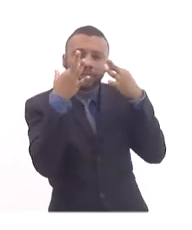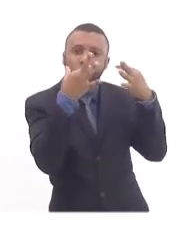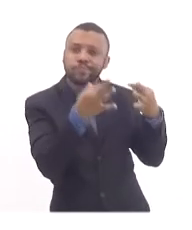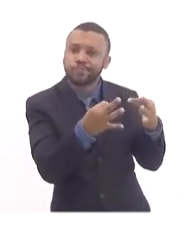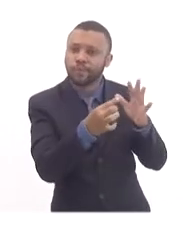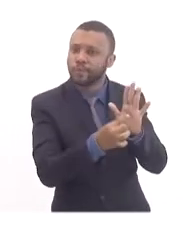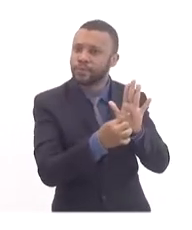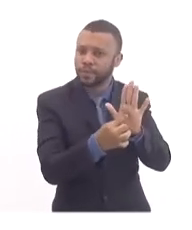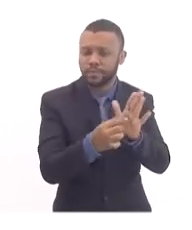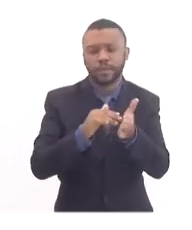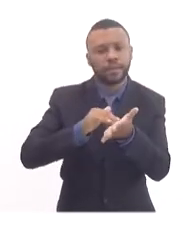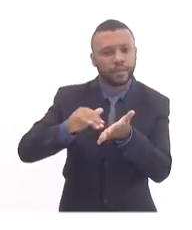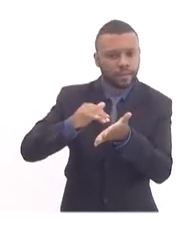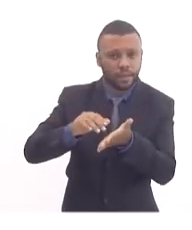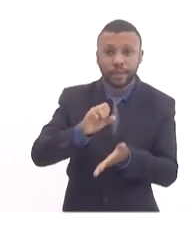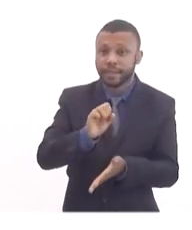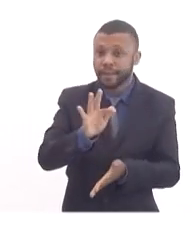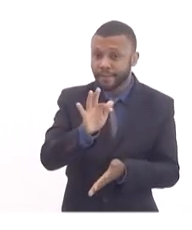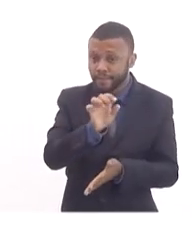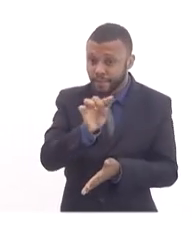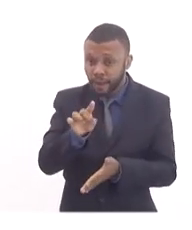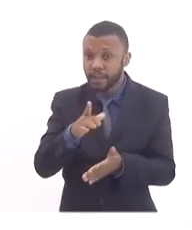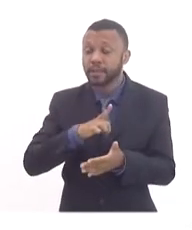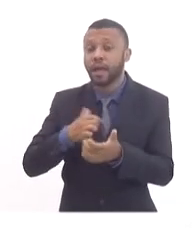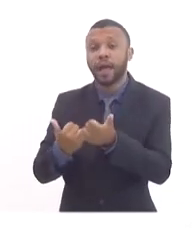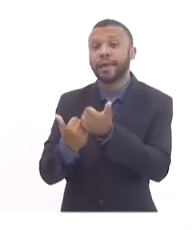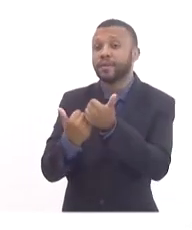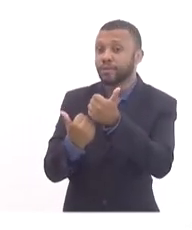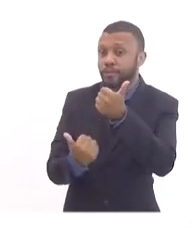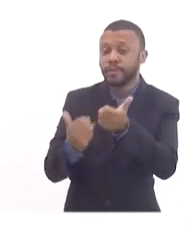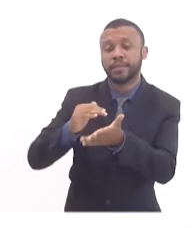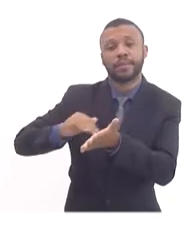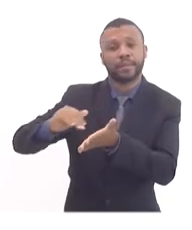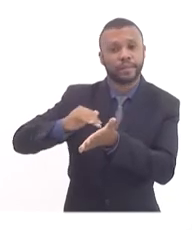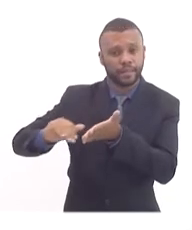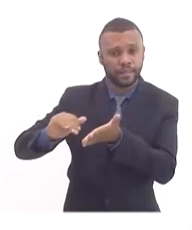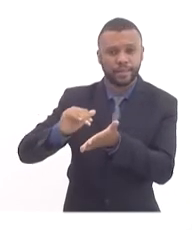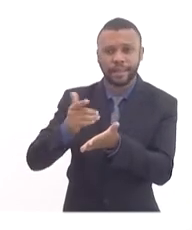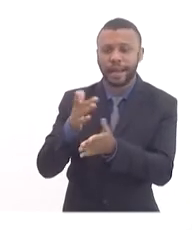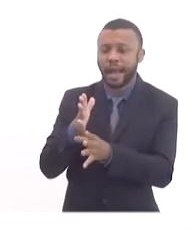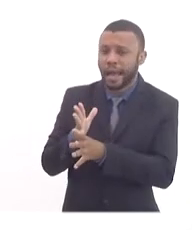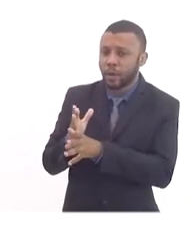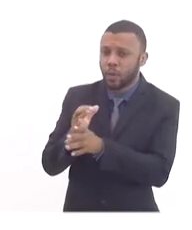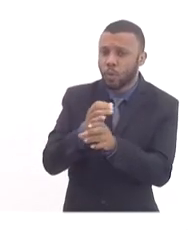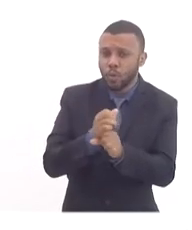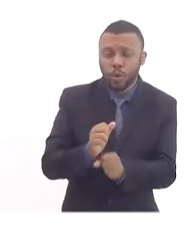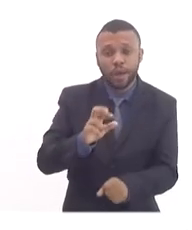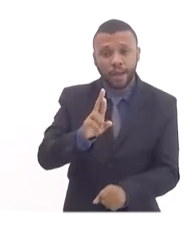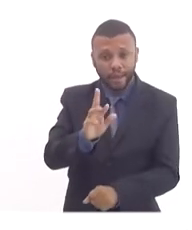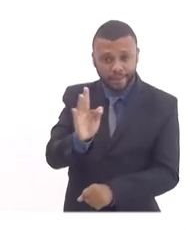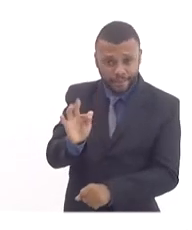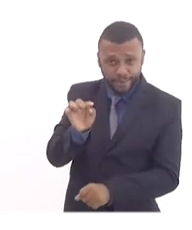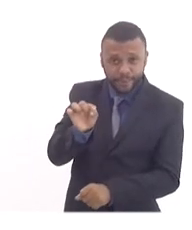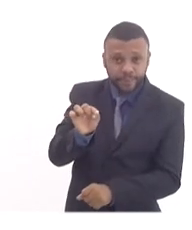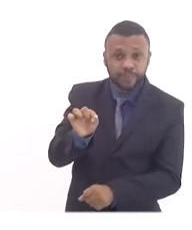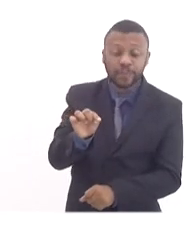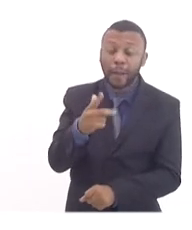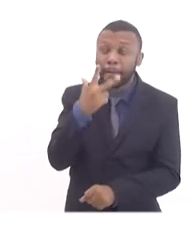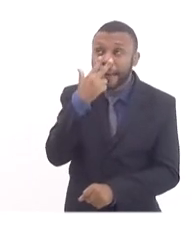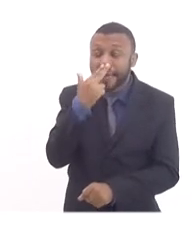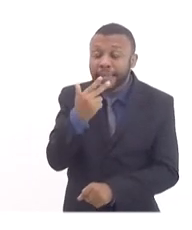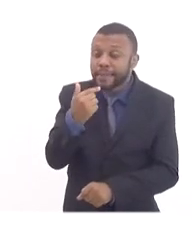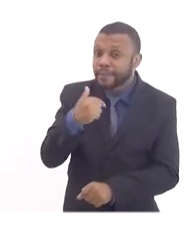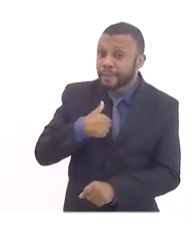secretaria de fazenda através da subsecretaria da receita é isso pelo menos para mim deixa